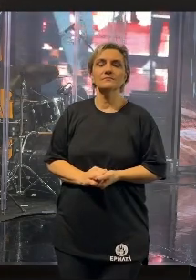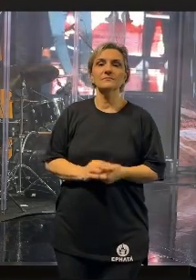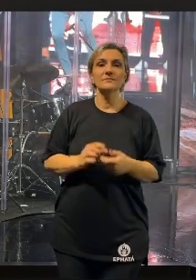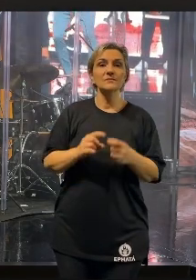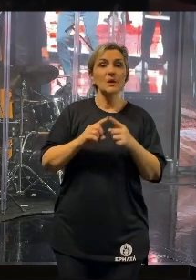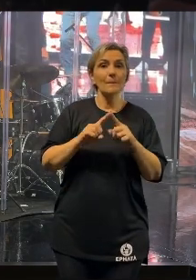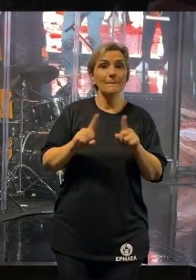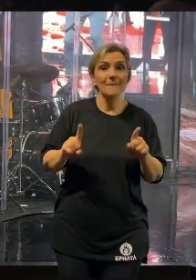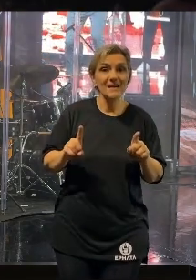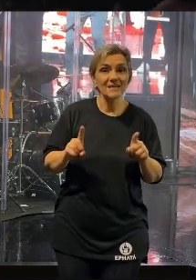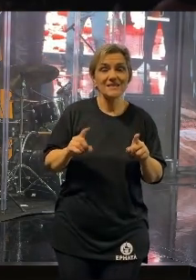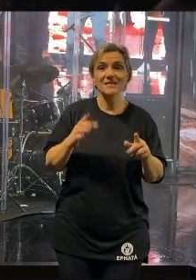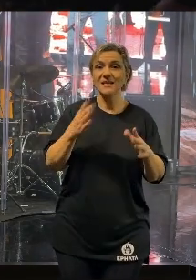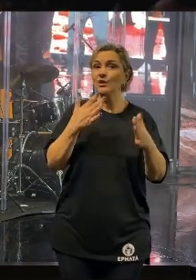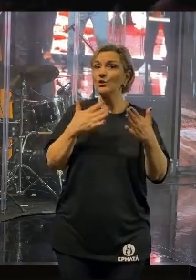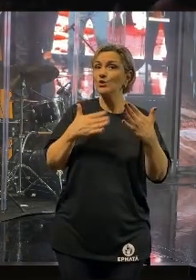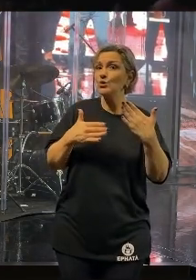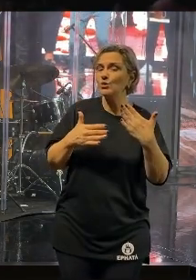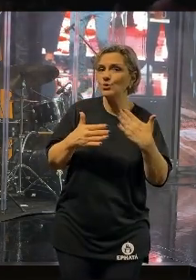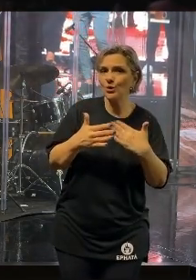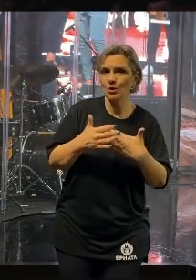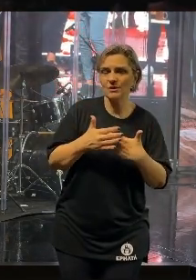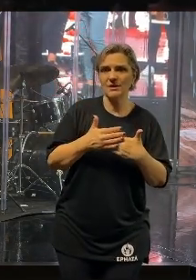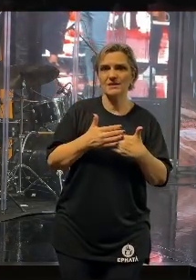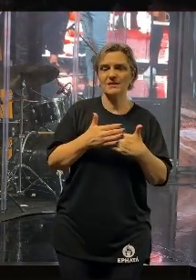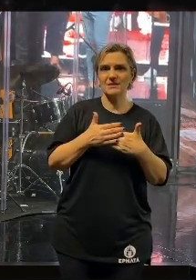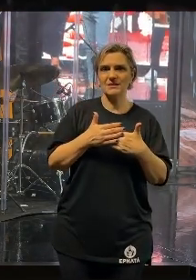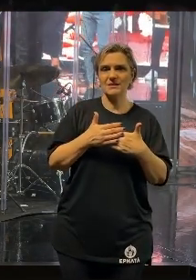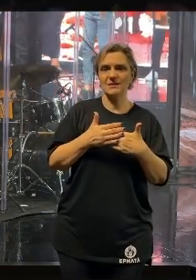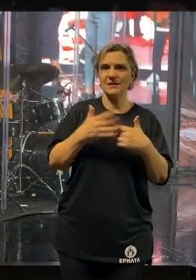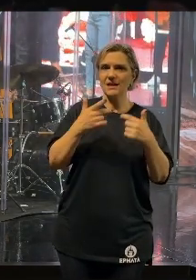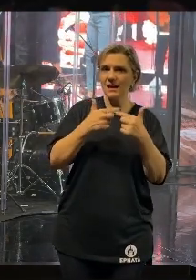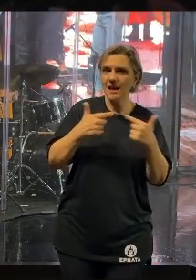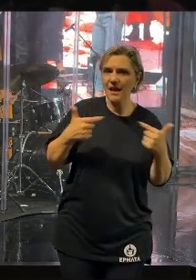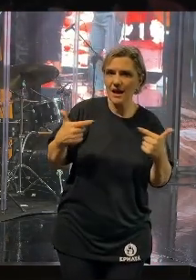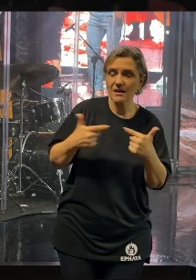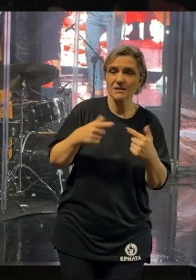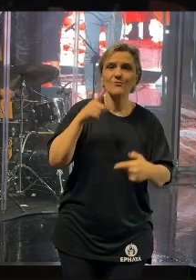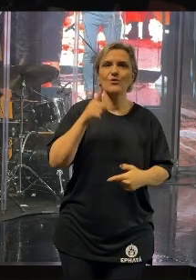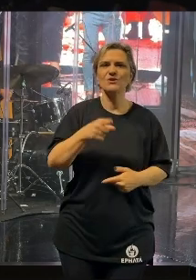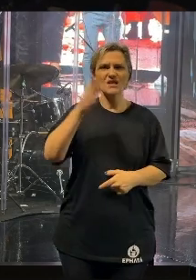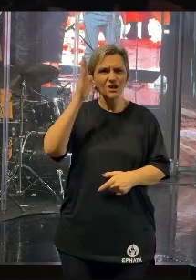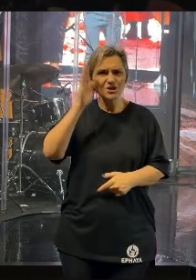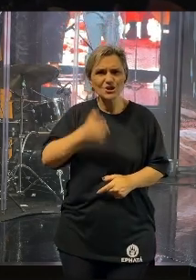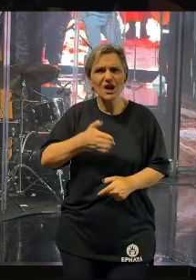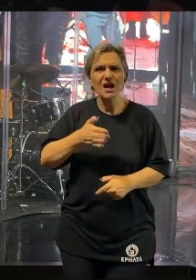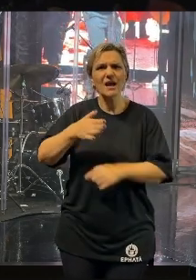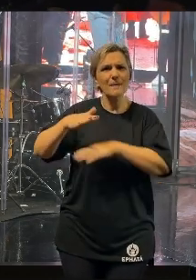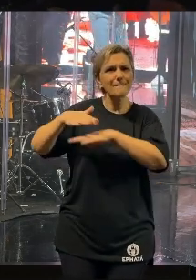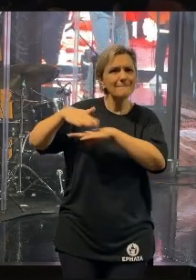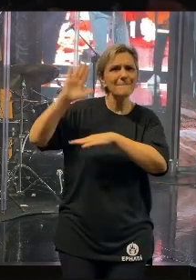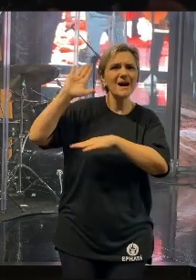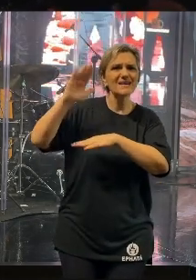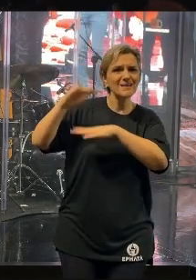Mas em todas elas, você já é mais